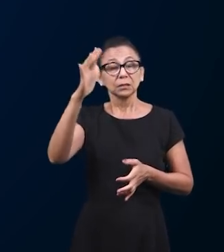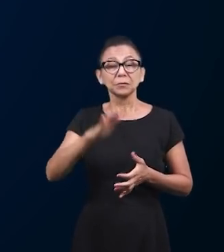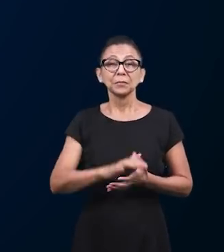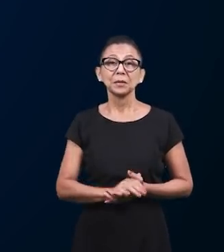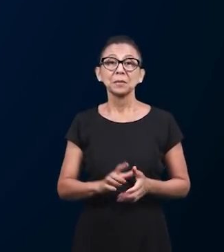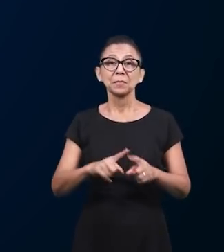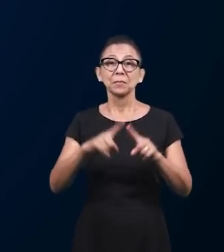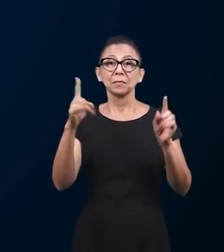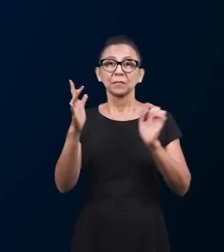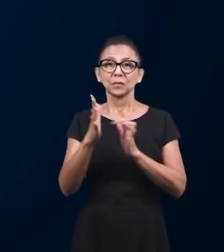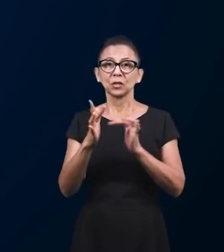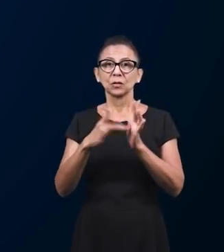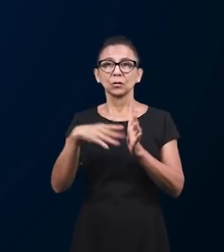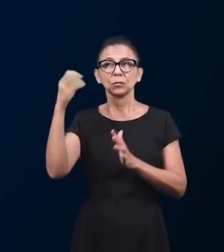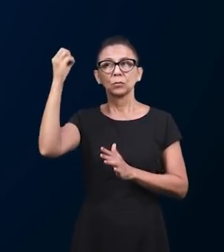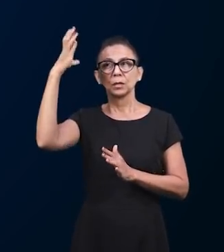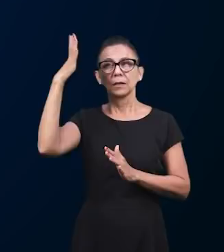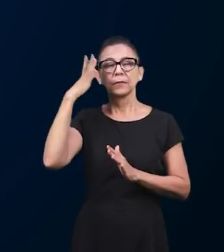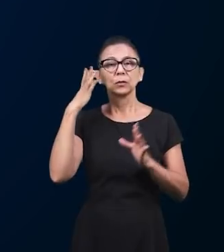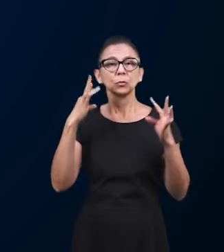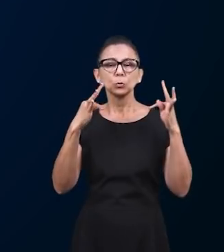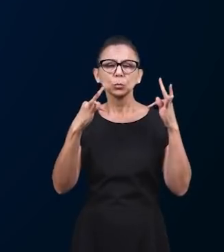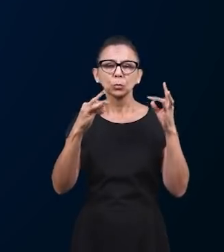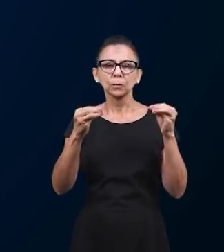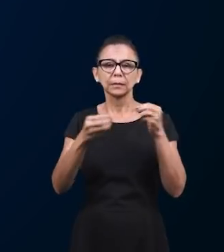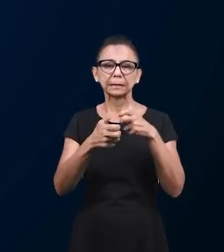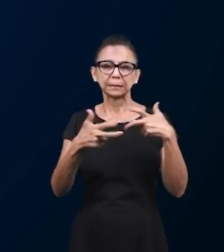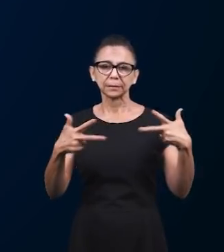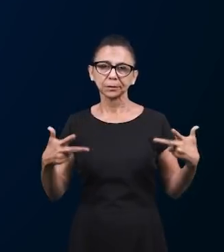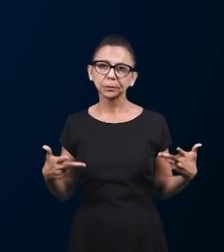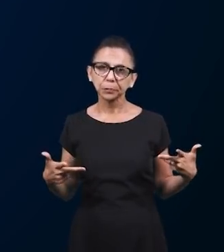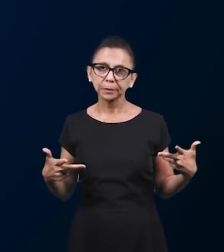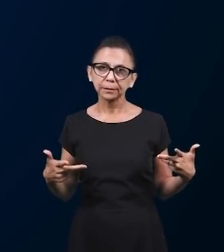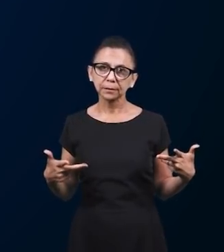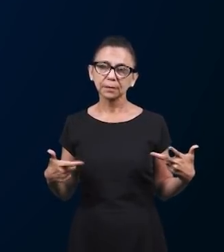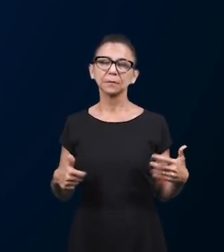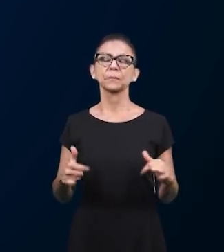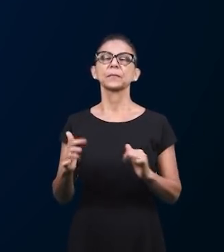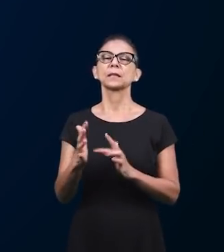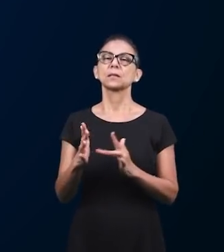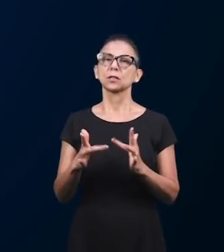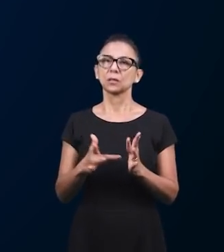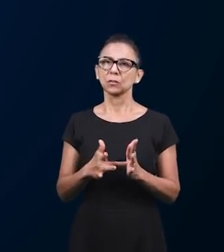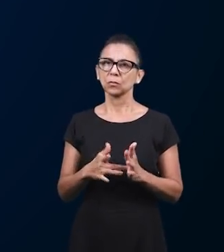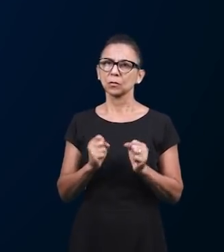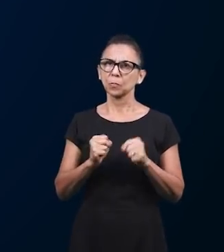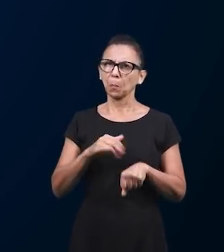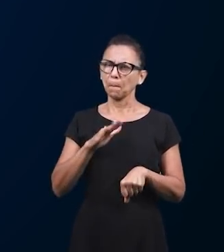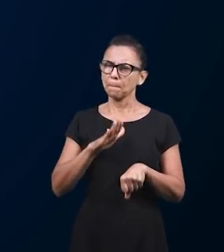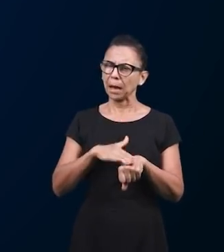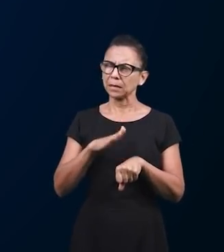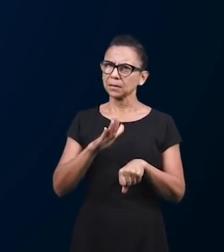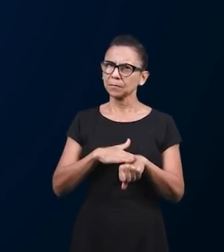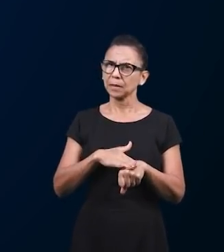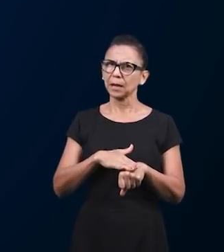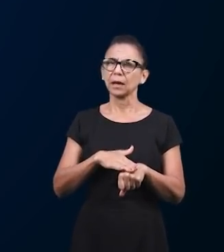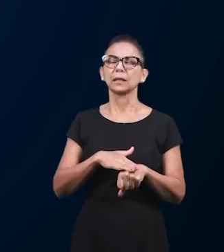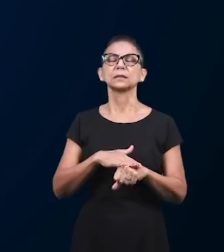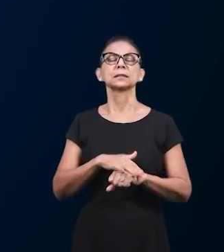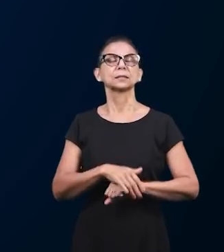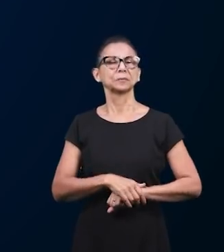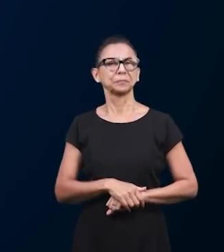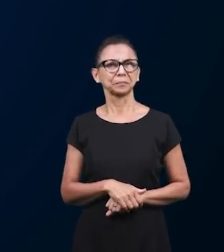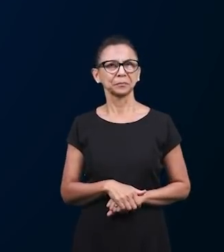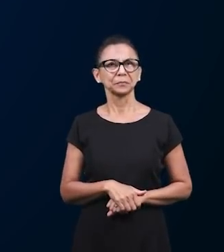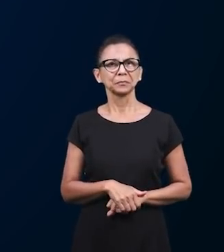que faz isso com o homem. E muito mais do que isso, e com um propósito muito